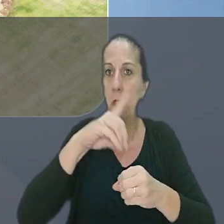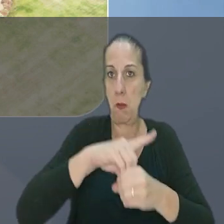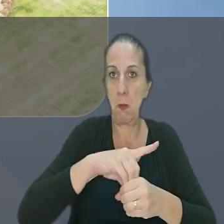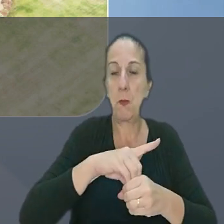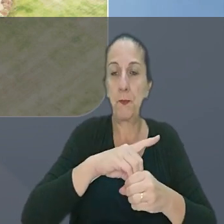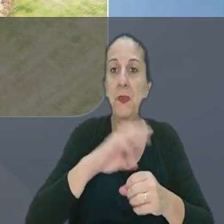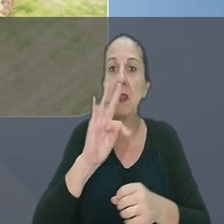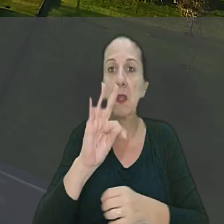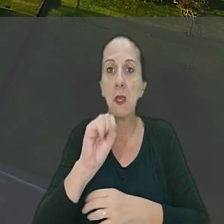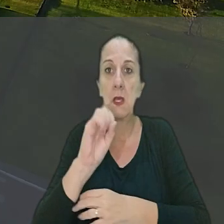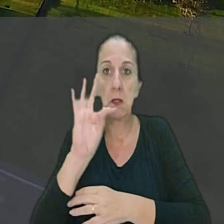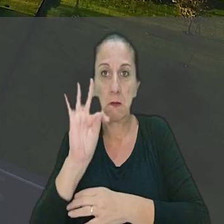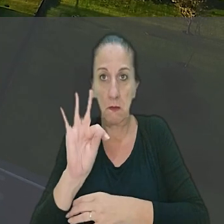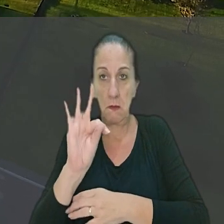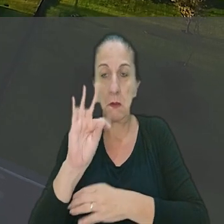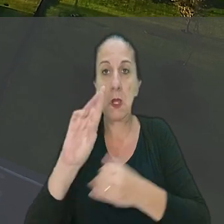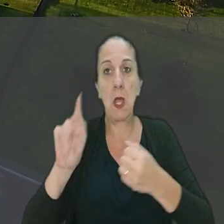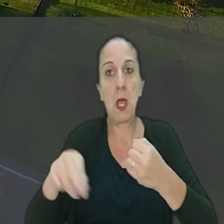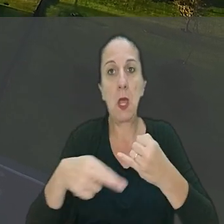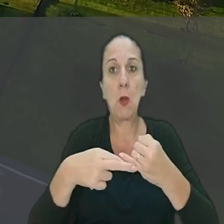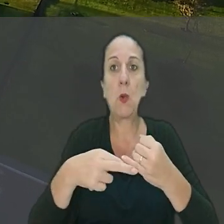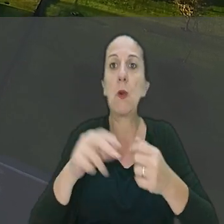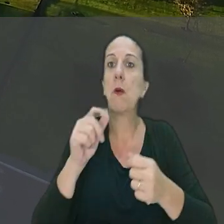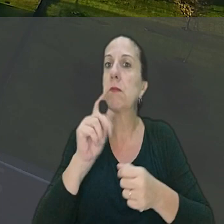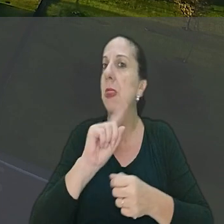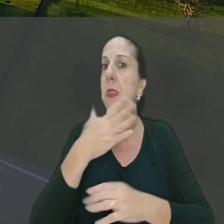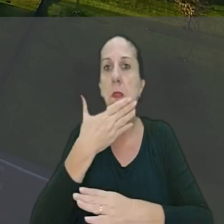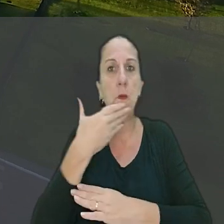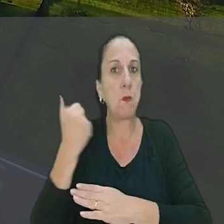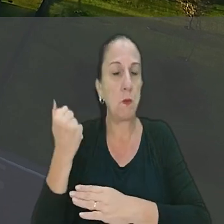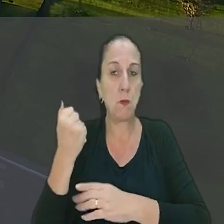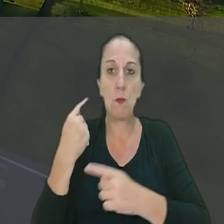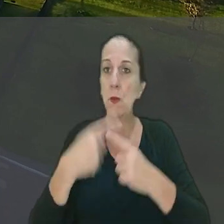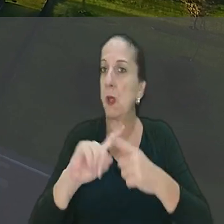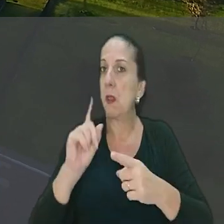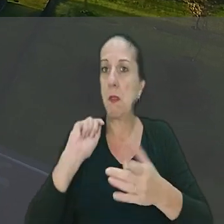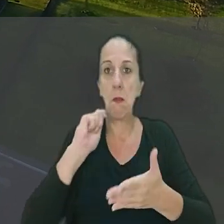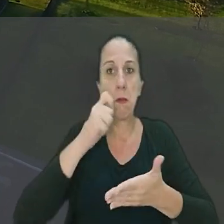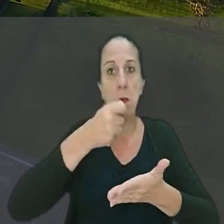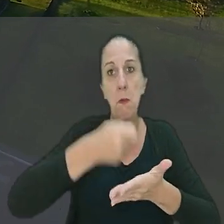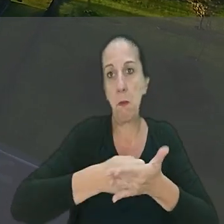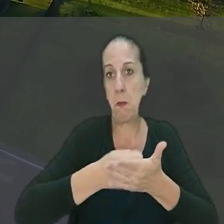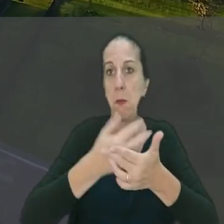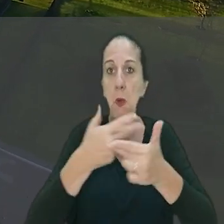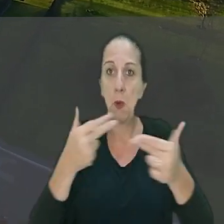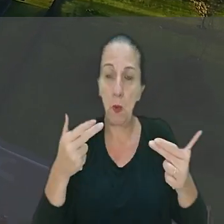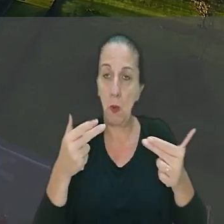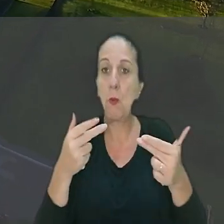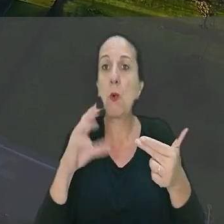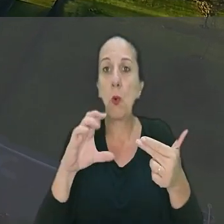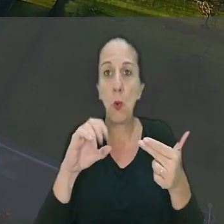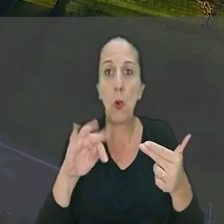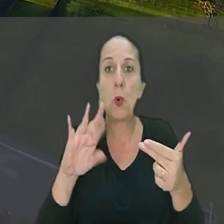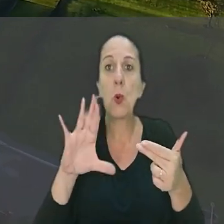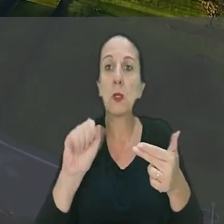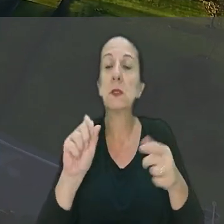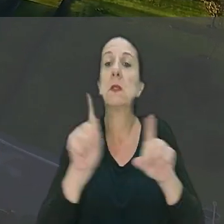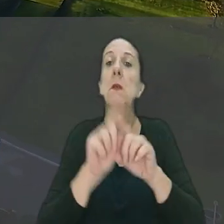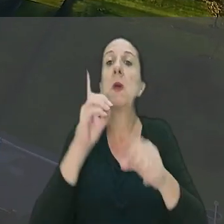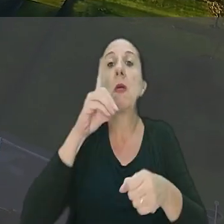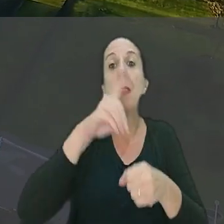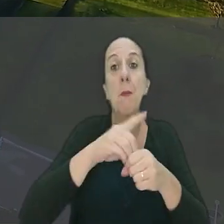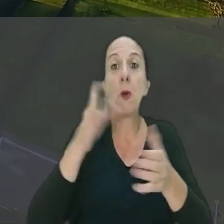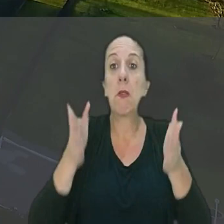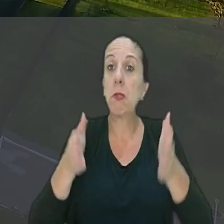insuficiente do depósito. No TST, o recurso foi considerado inválido em razão do não pagamento das custas e do